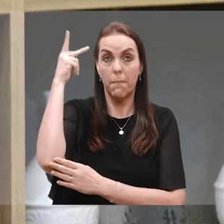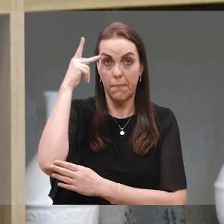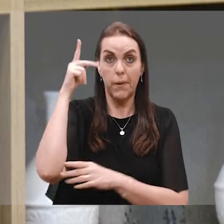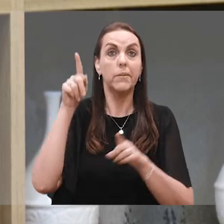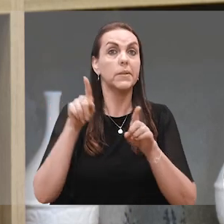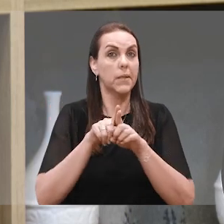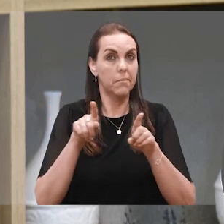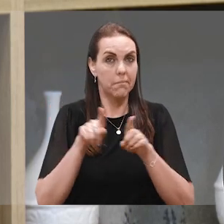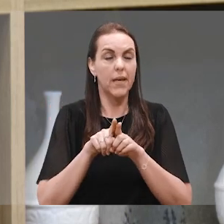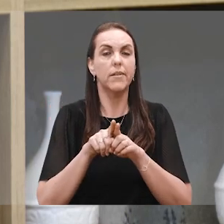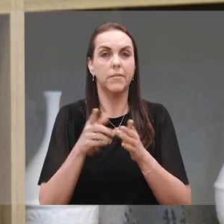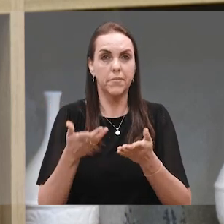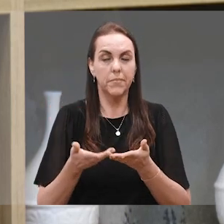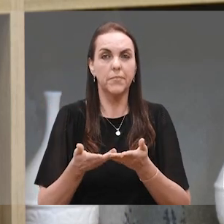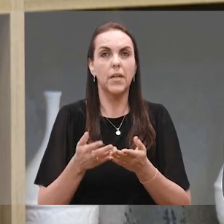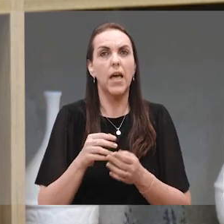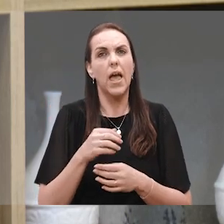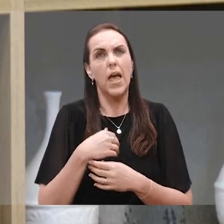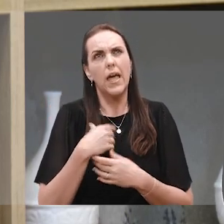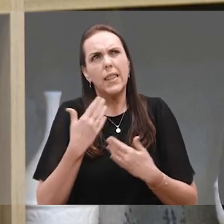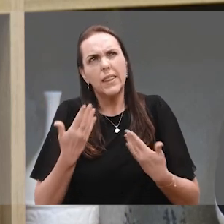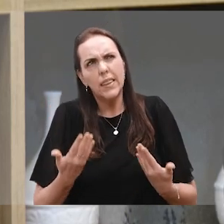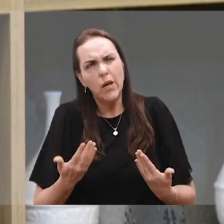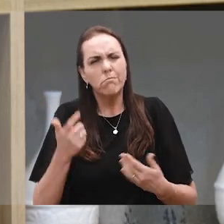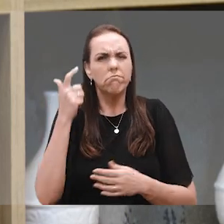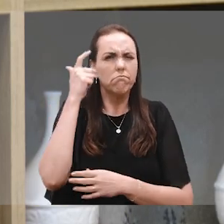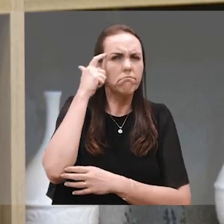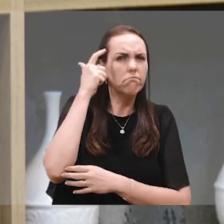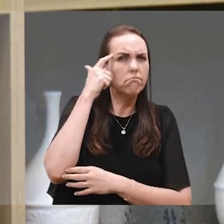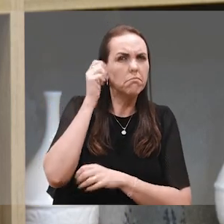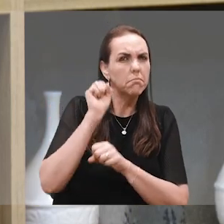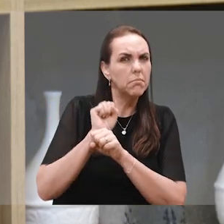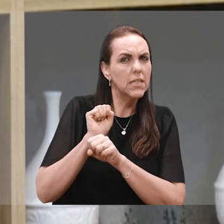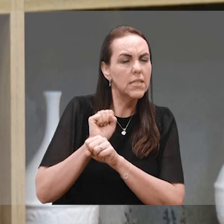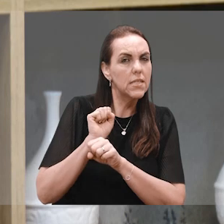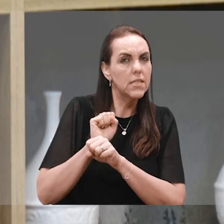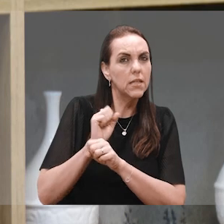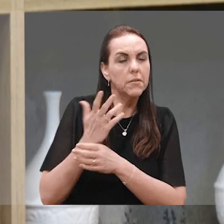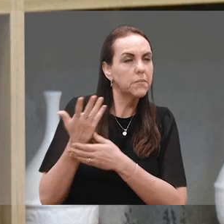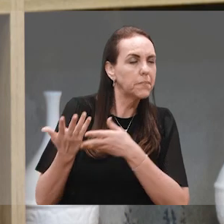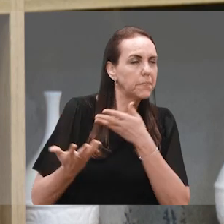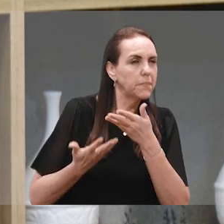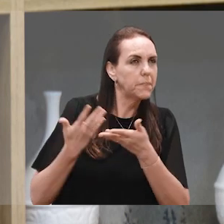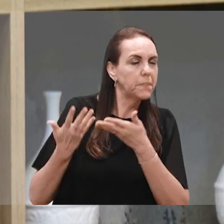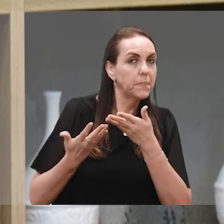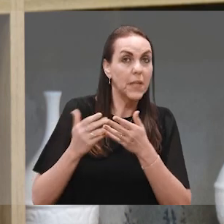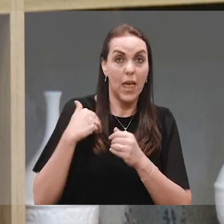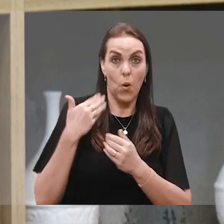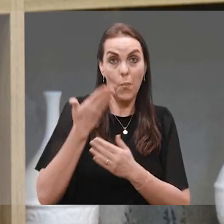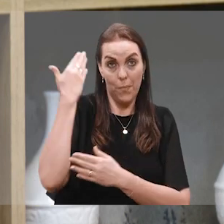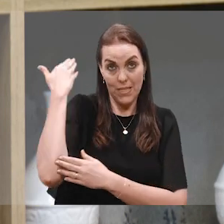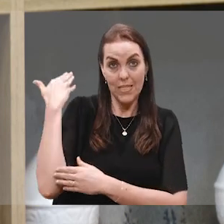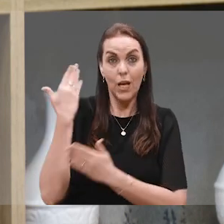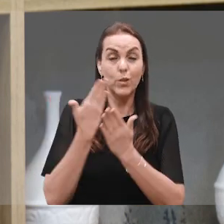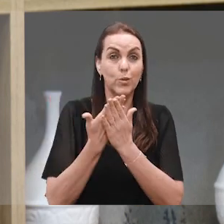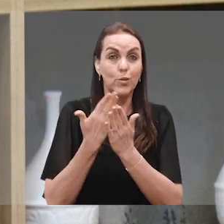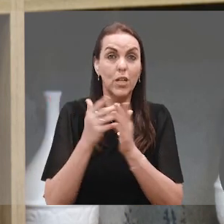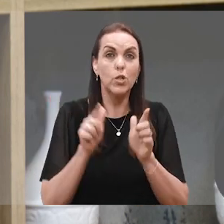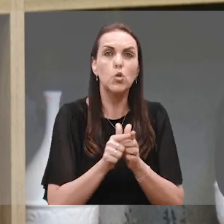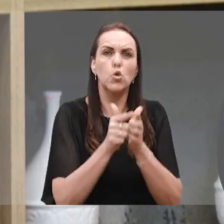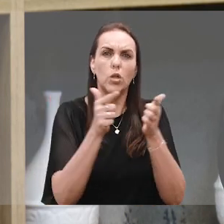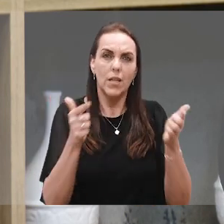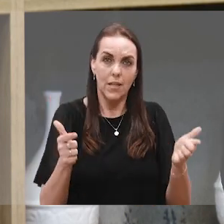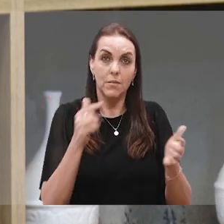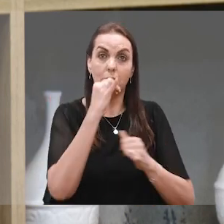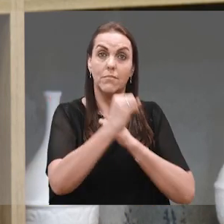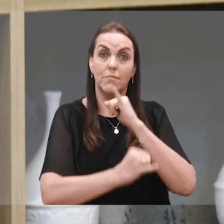nesse sentido. Ou seja, eu até parei para pensar nesses dias, lá quando eu estudava jornalismo, a